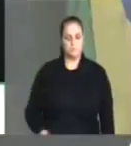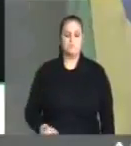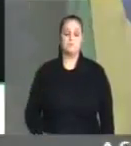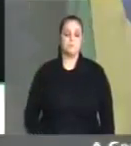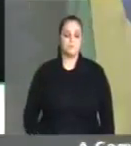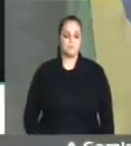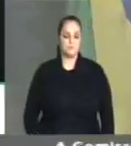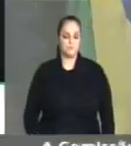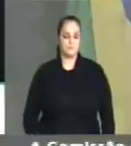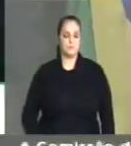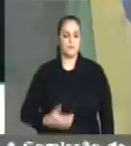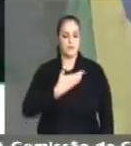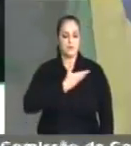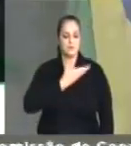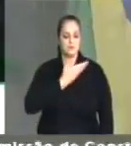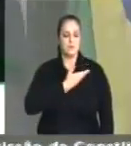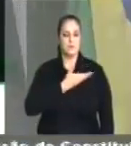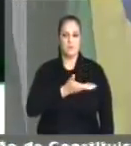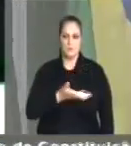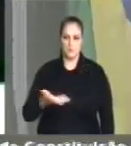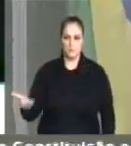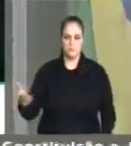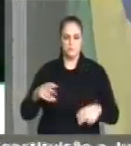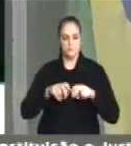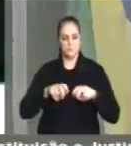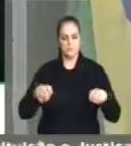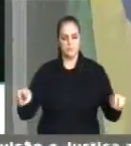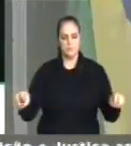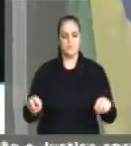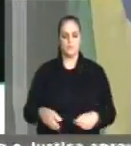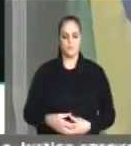Quero abraçar os companheiros de mesa,